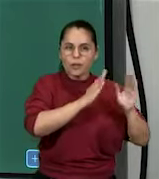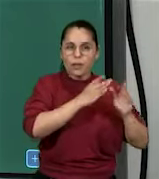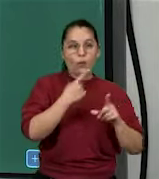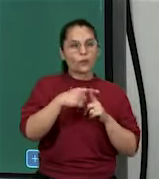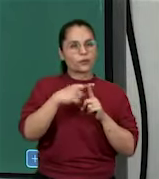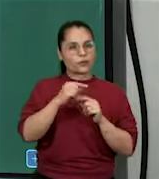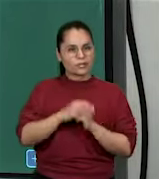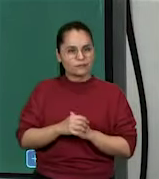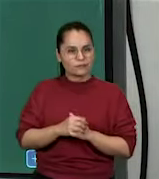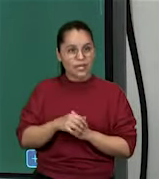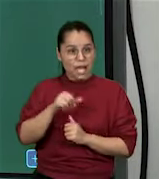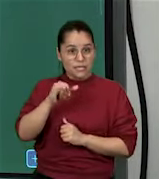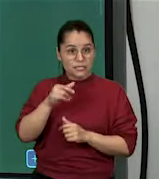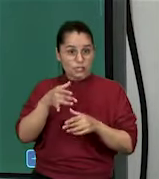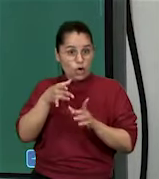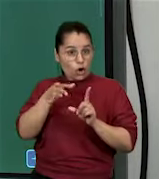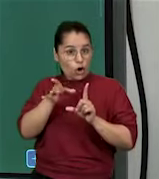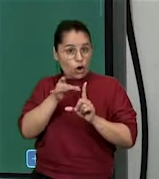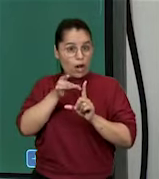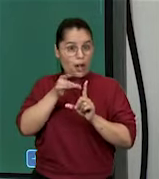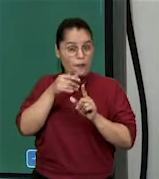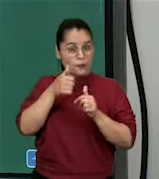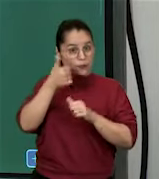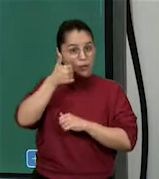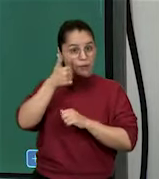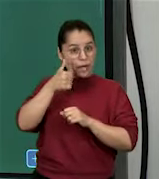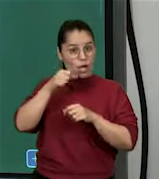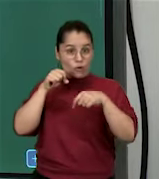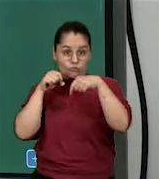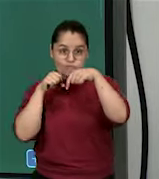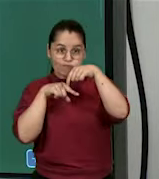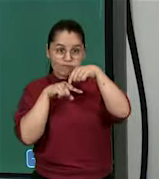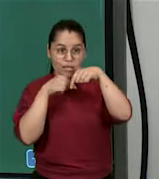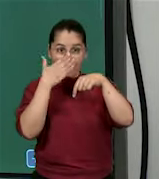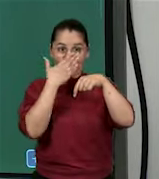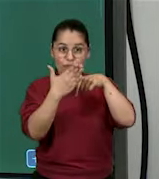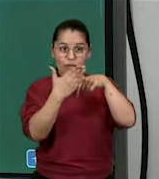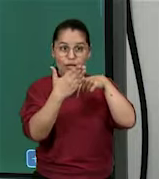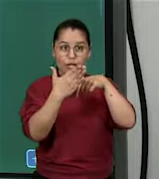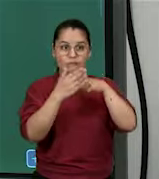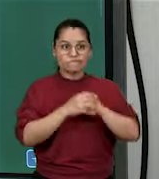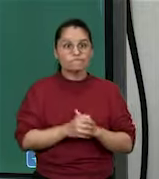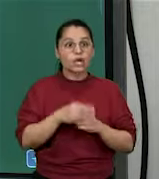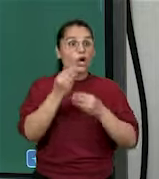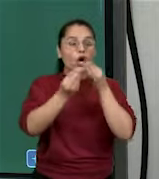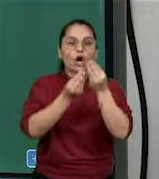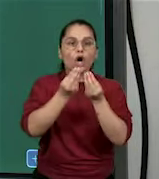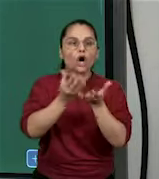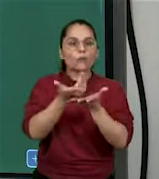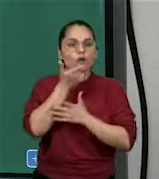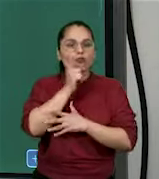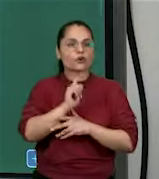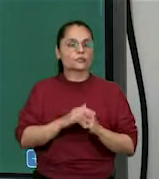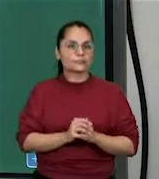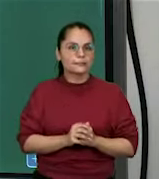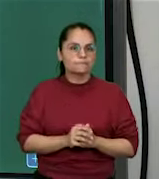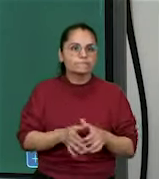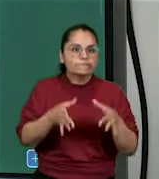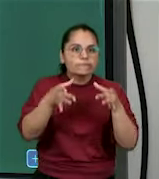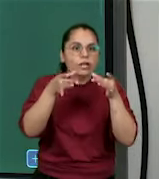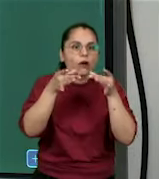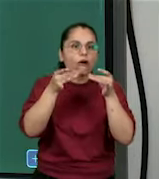quê? Porque se eu colar primeiro a minha bola de futebol aqui na frente, como é que eu vou colar